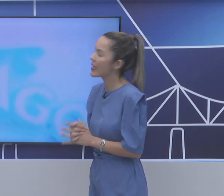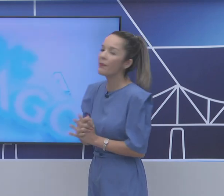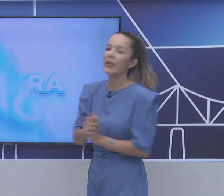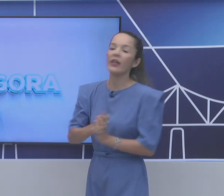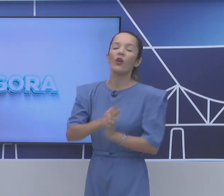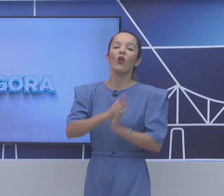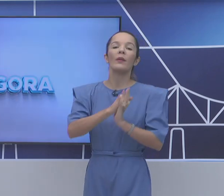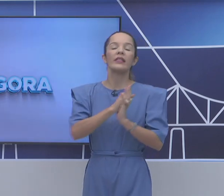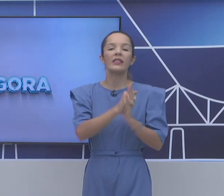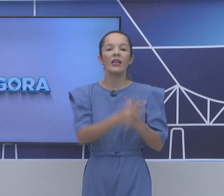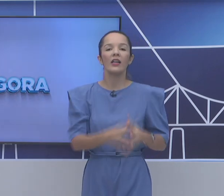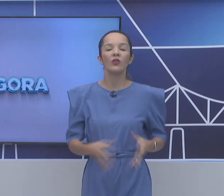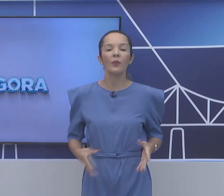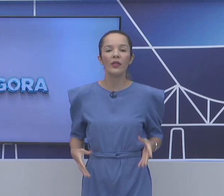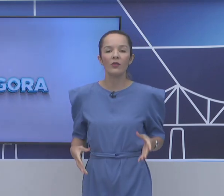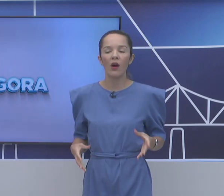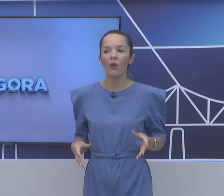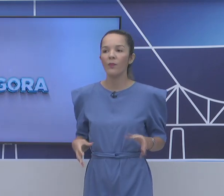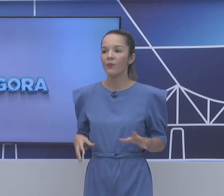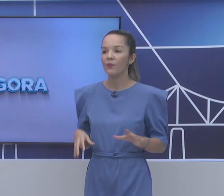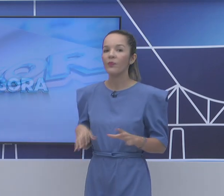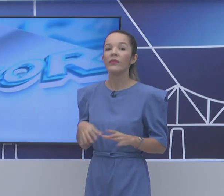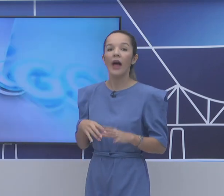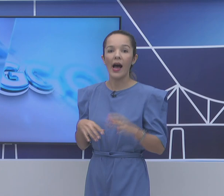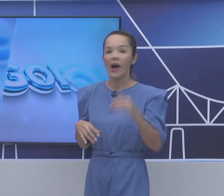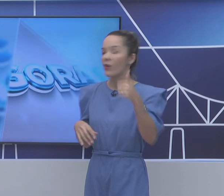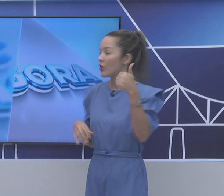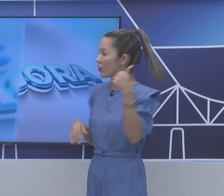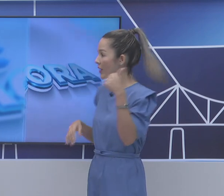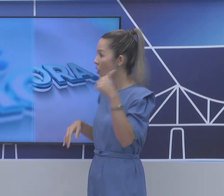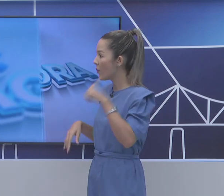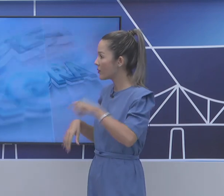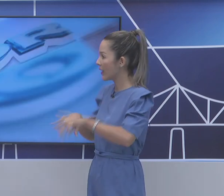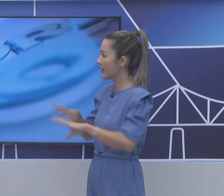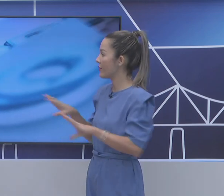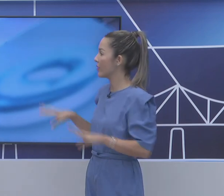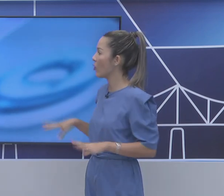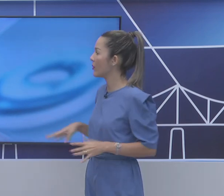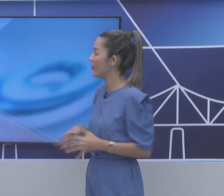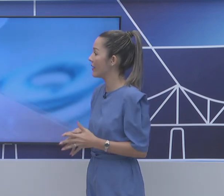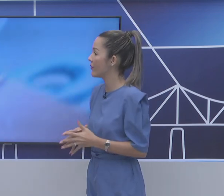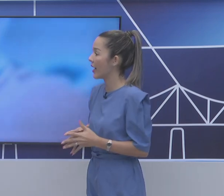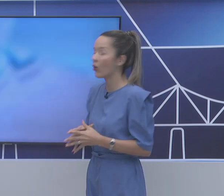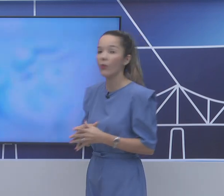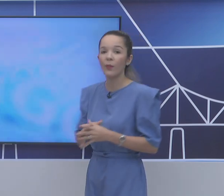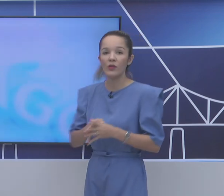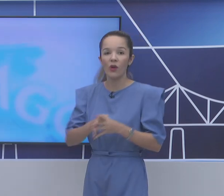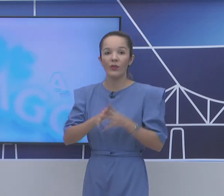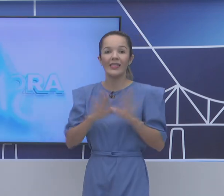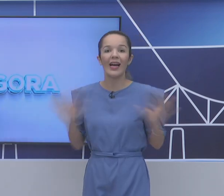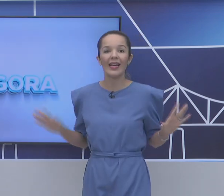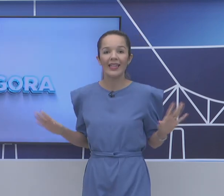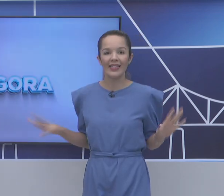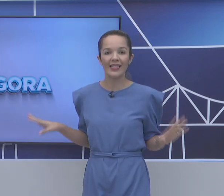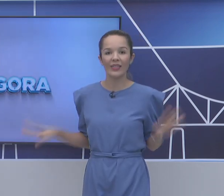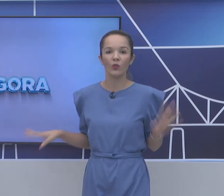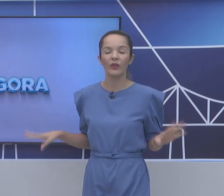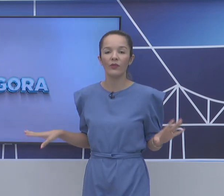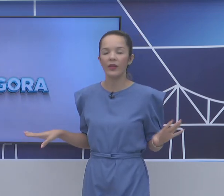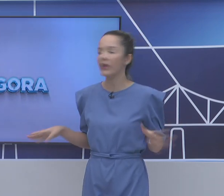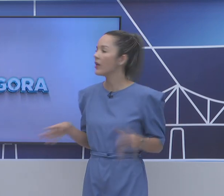segunda-feira, semana começando, pessoal. Tá, o diretor tá arrumando lá, tá vendo como que vai ficar, como que o pessoal está